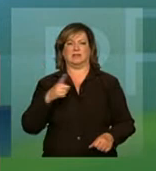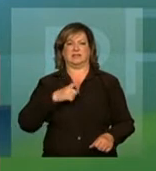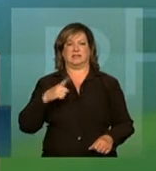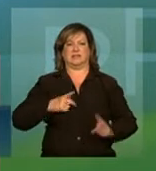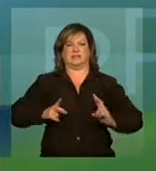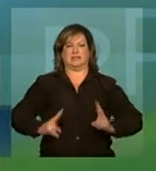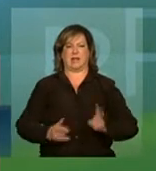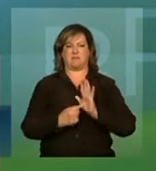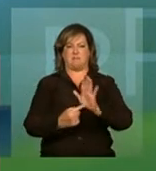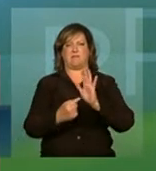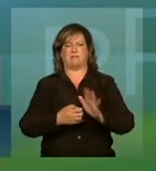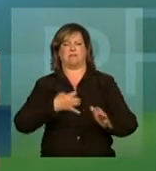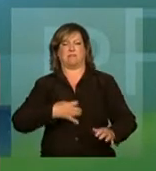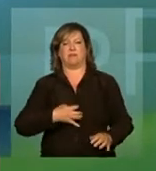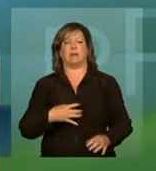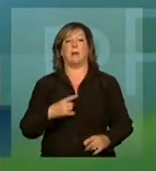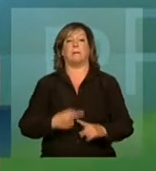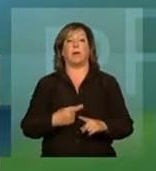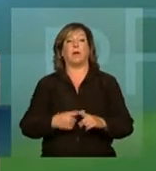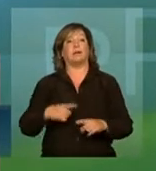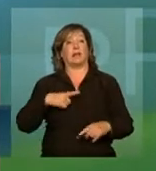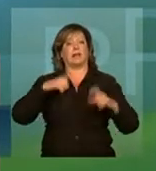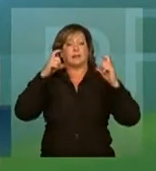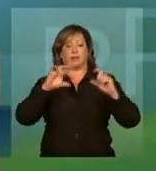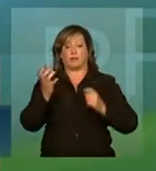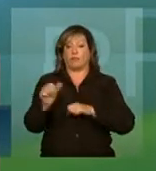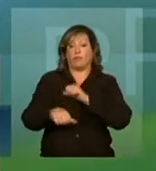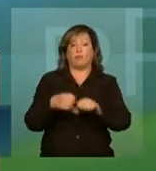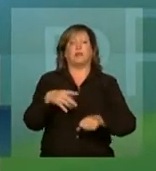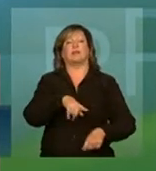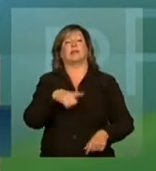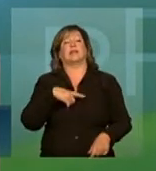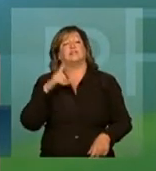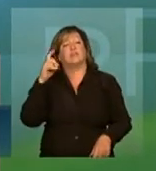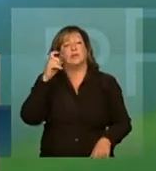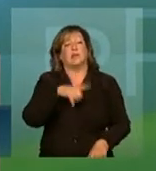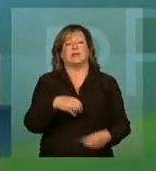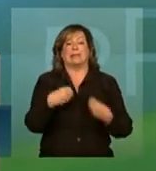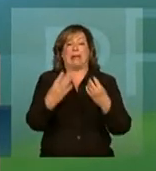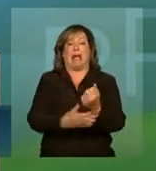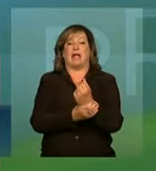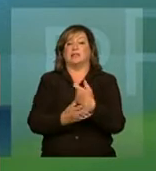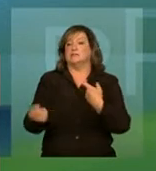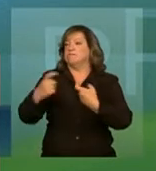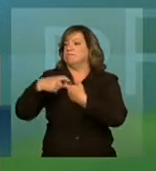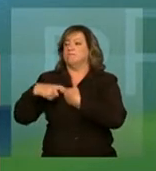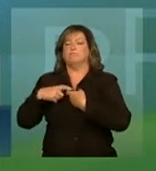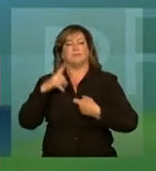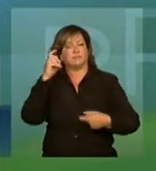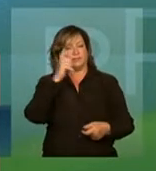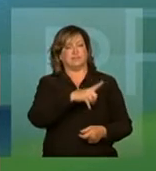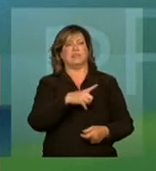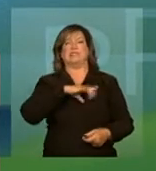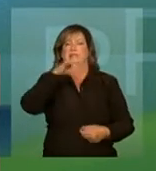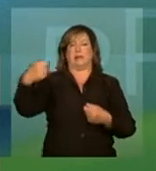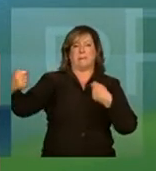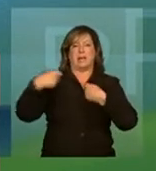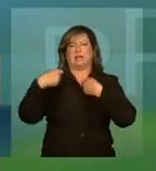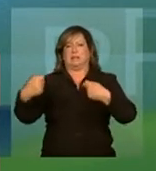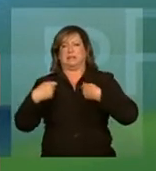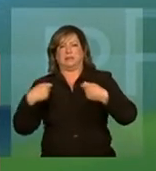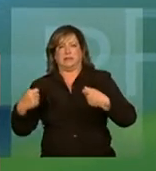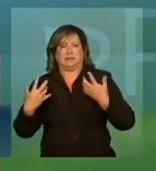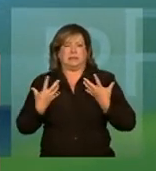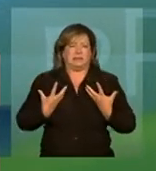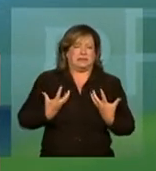estridência, enquanto os interesses pela renovação têm mais dificuldades de garantir aliados. Há pressões, há conflitos